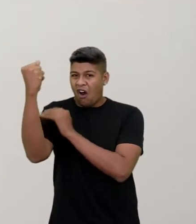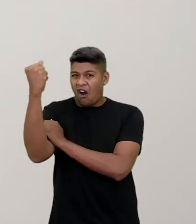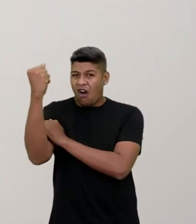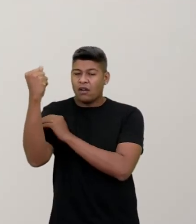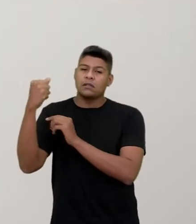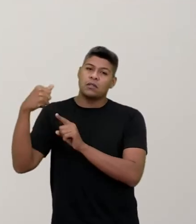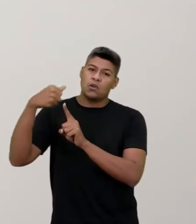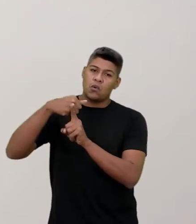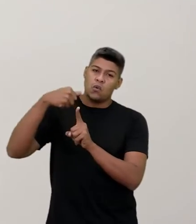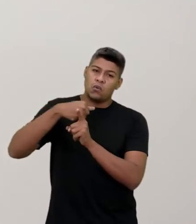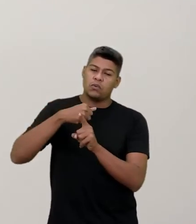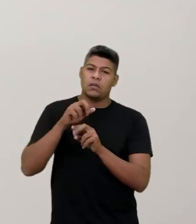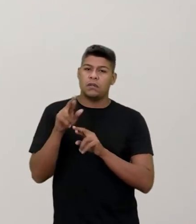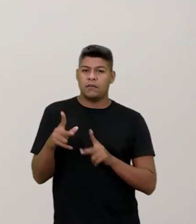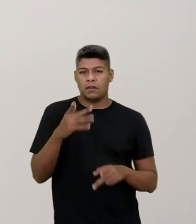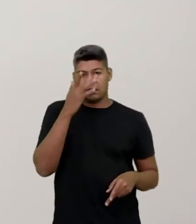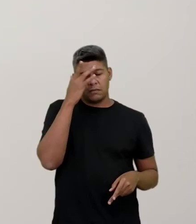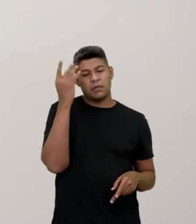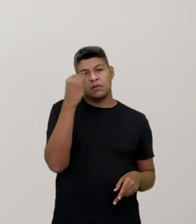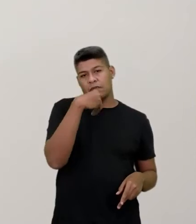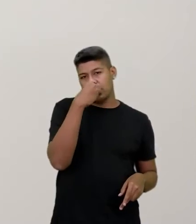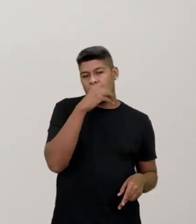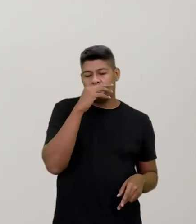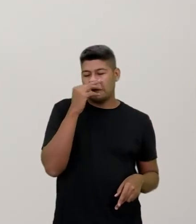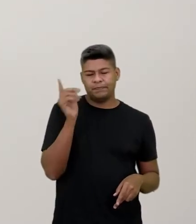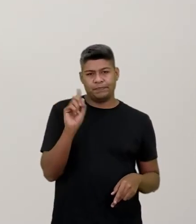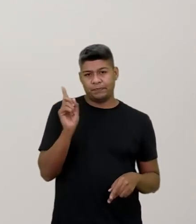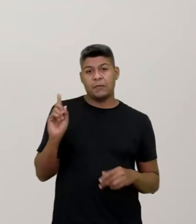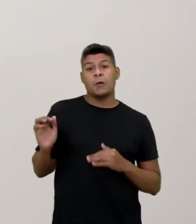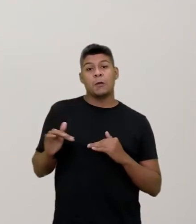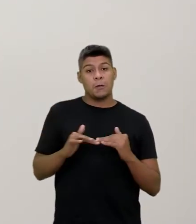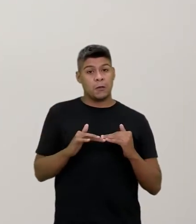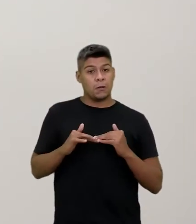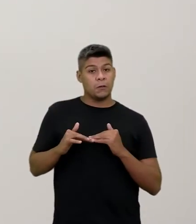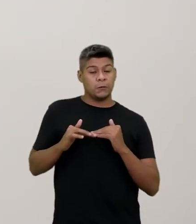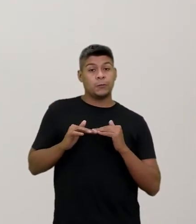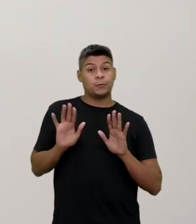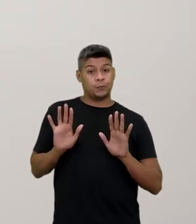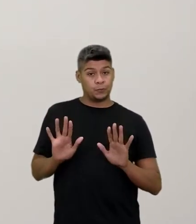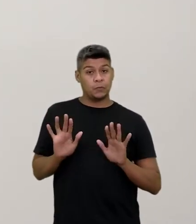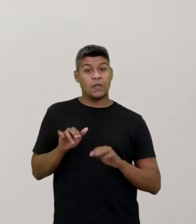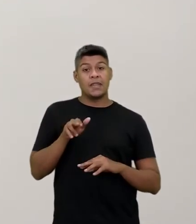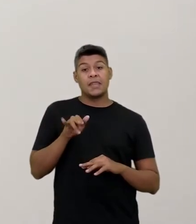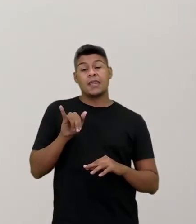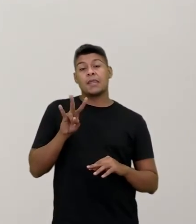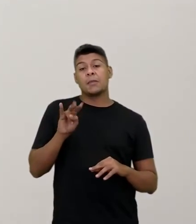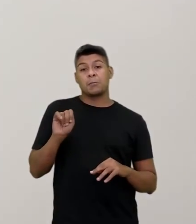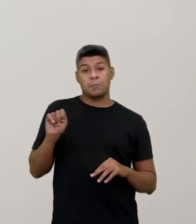preparadas igualmente, é isso que se pressupõe, né? E as graduações no mundo ocidental até servem para,